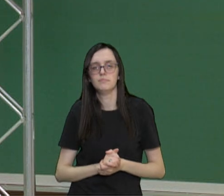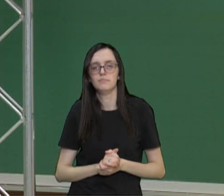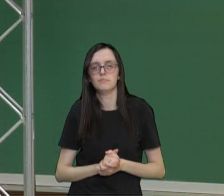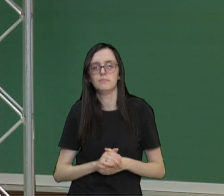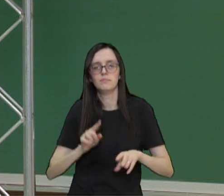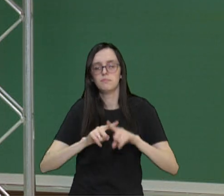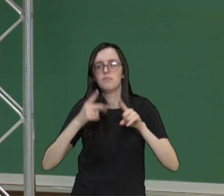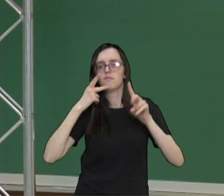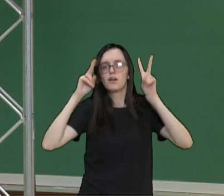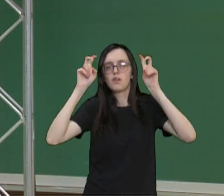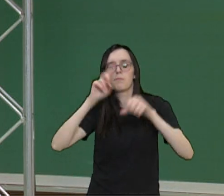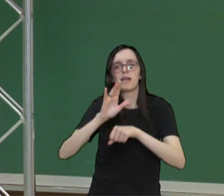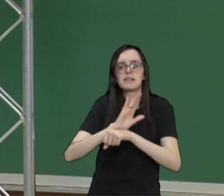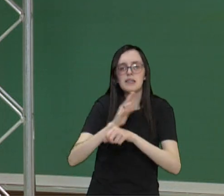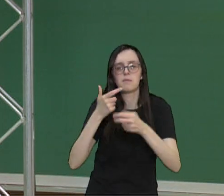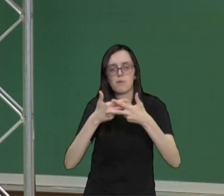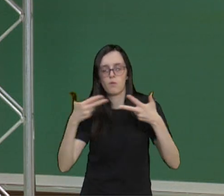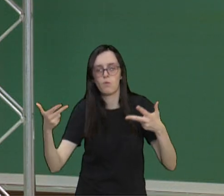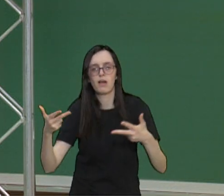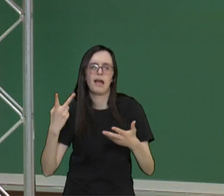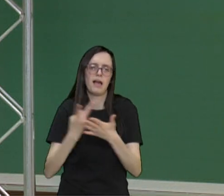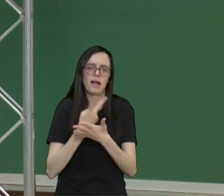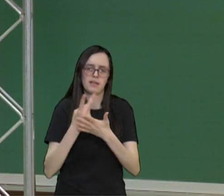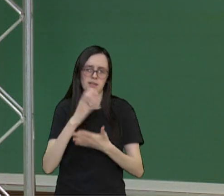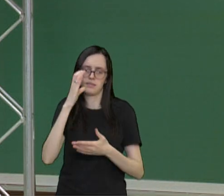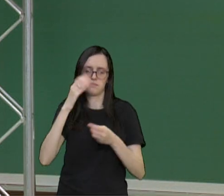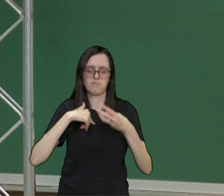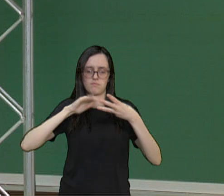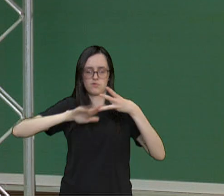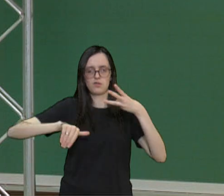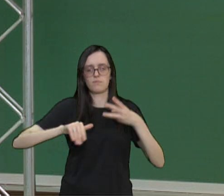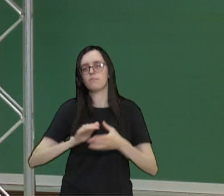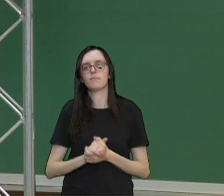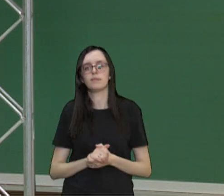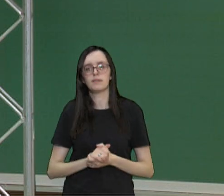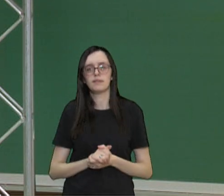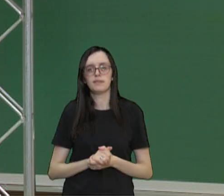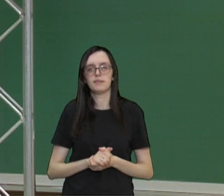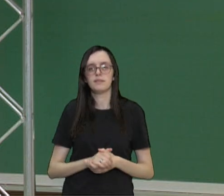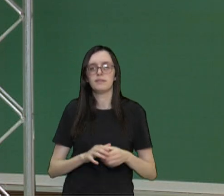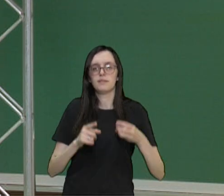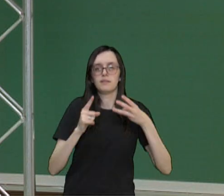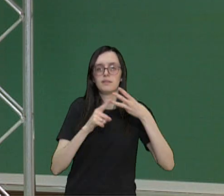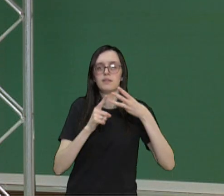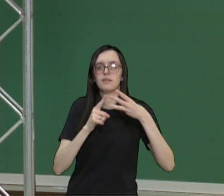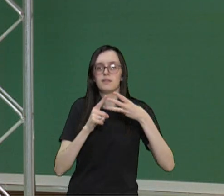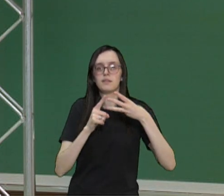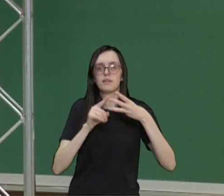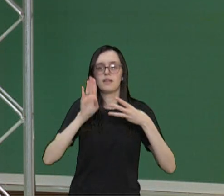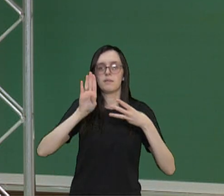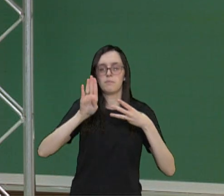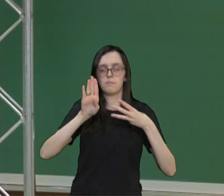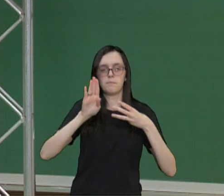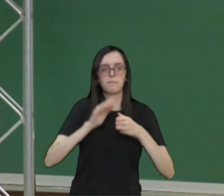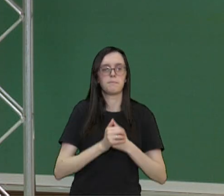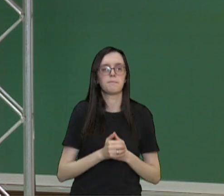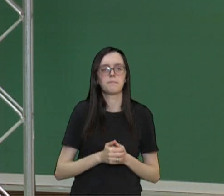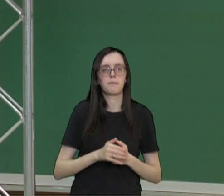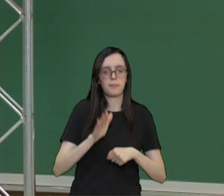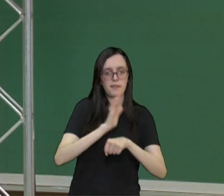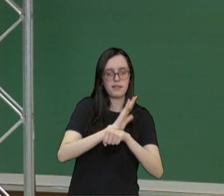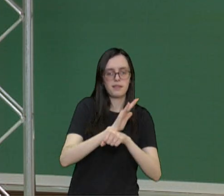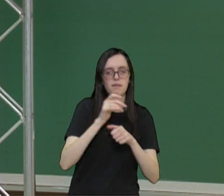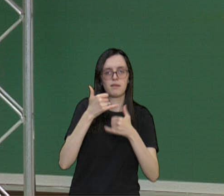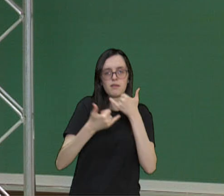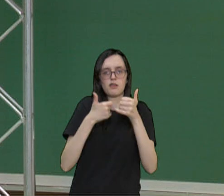de artesanato e cinema, a C está errada. Vou excluir a C. Letra B, cinema, games e cyberarte.